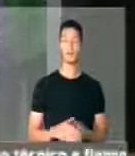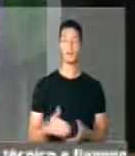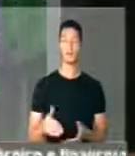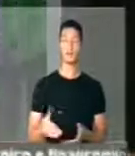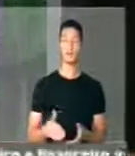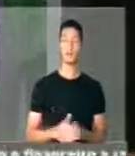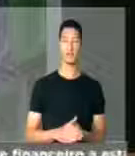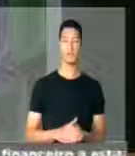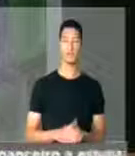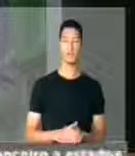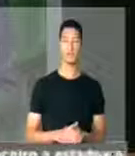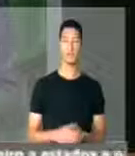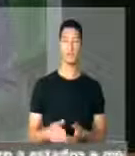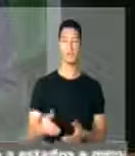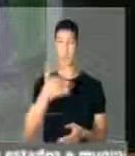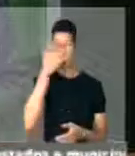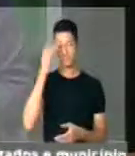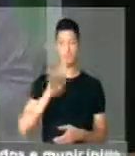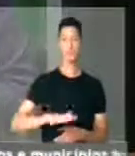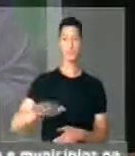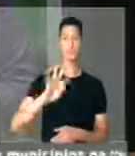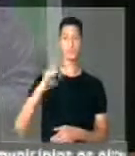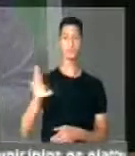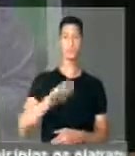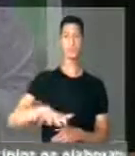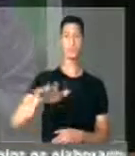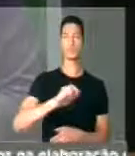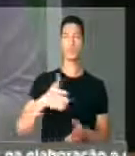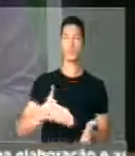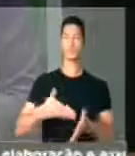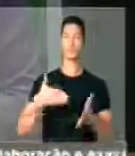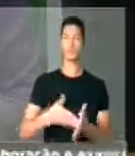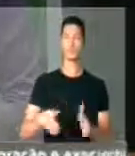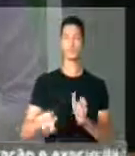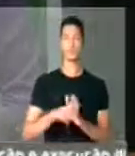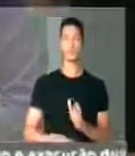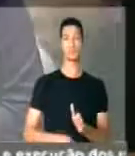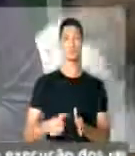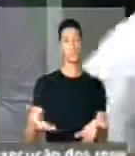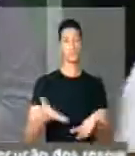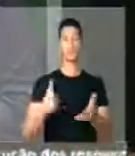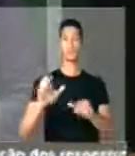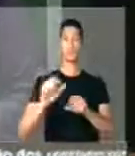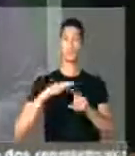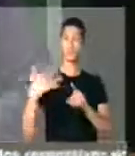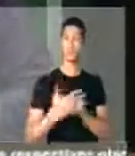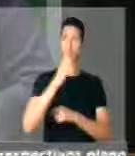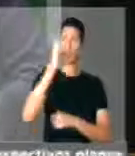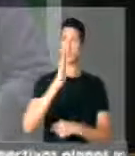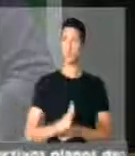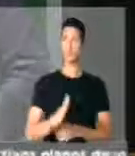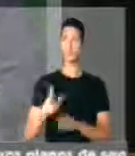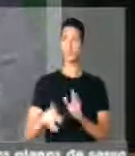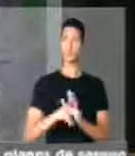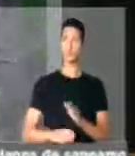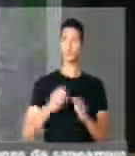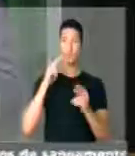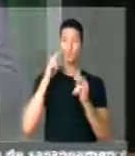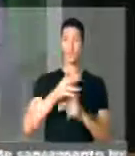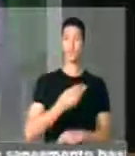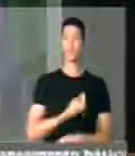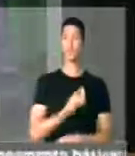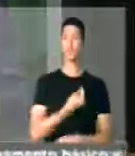a maior parte das pessoas que estão aqui presentes, na militância no Partido Socialista Brasileiro, conviver com a